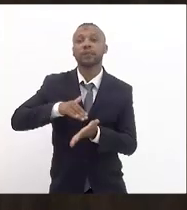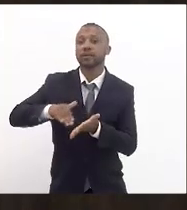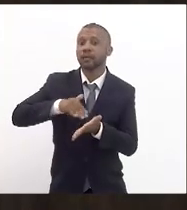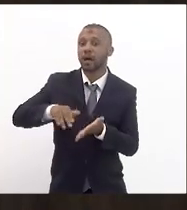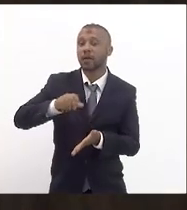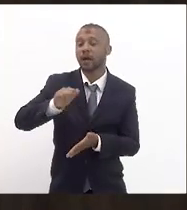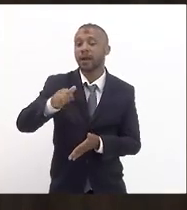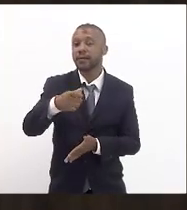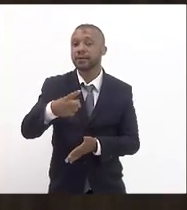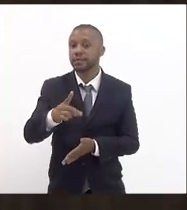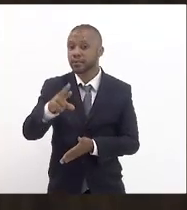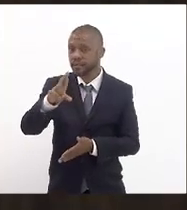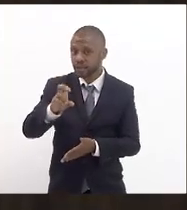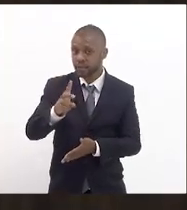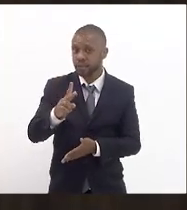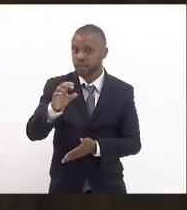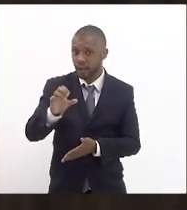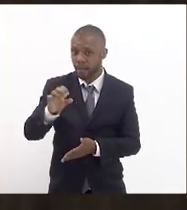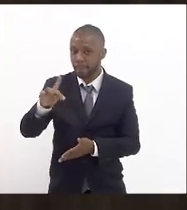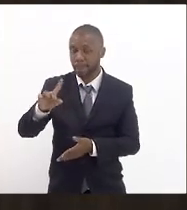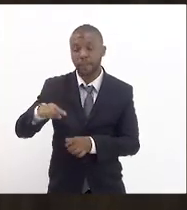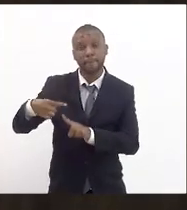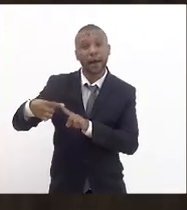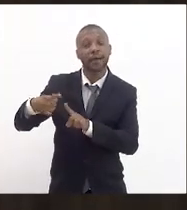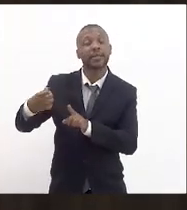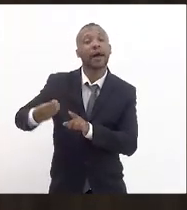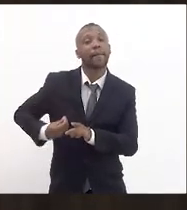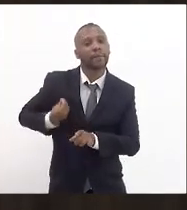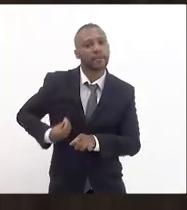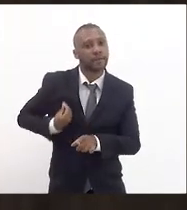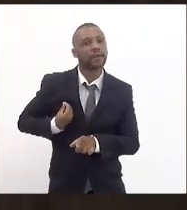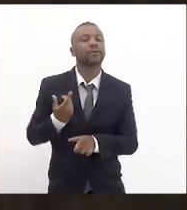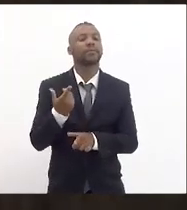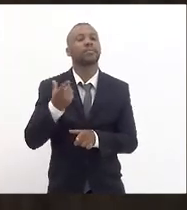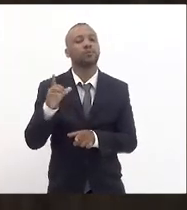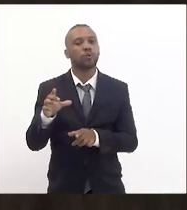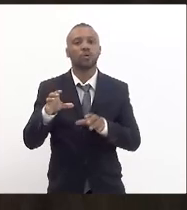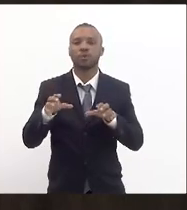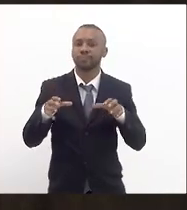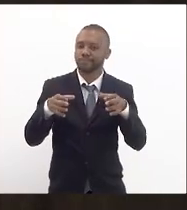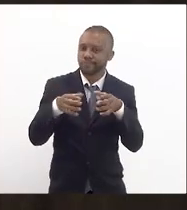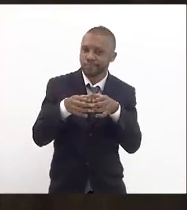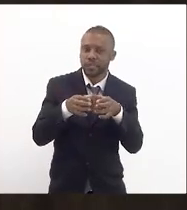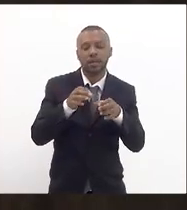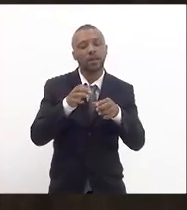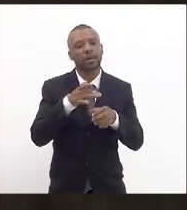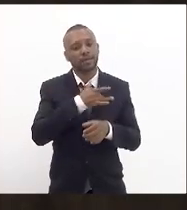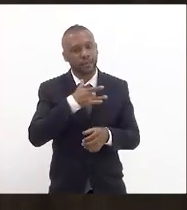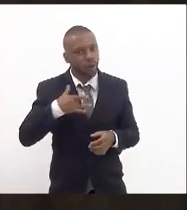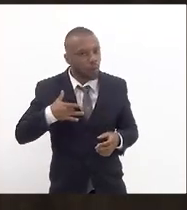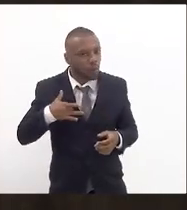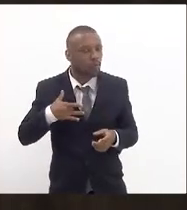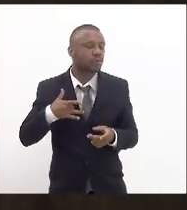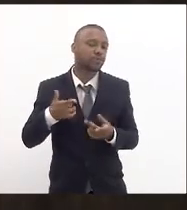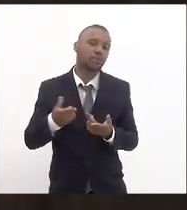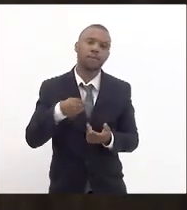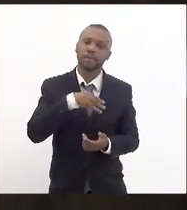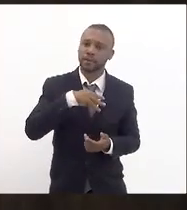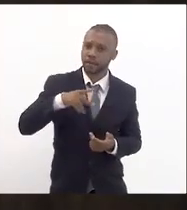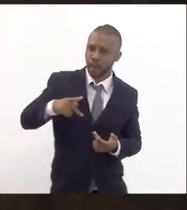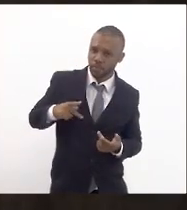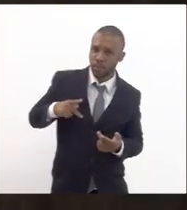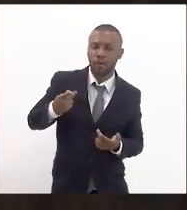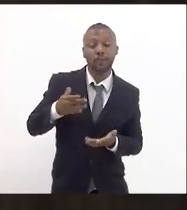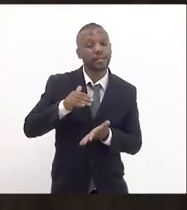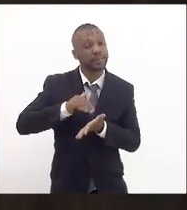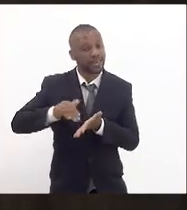com a presença do Conselho Estadual de Saúde, do Ministério Público, do presidente do Conselho de Secretários